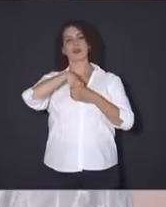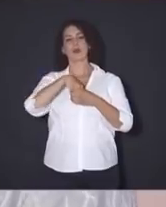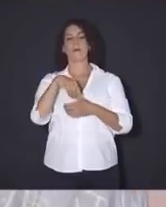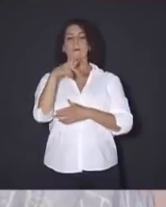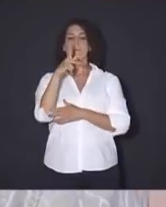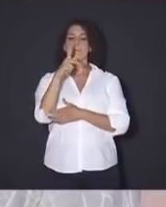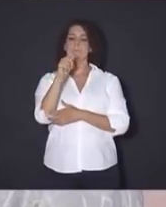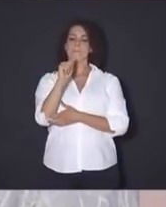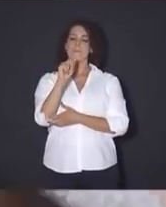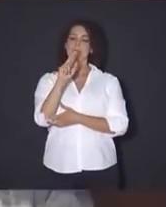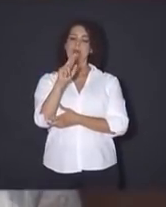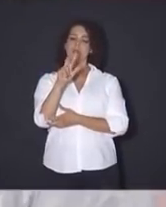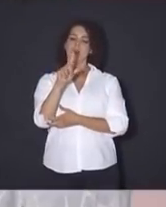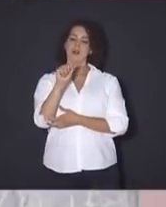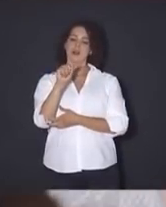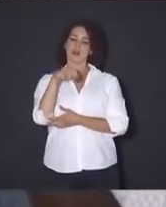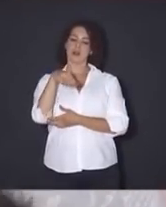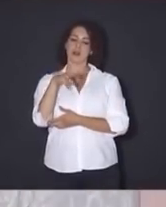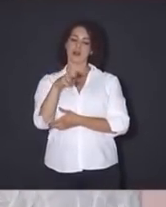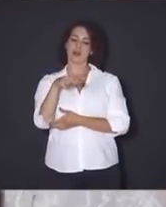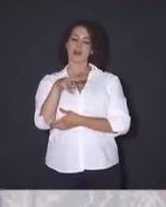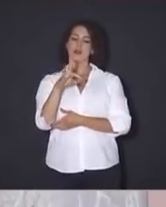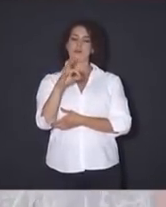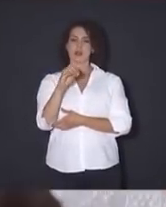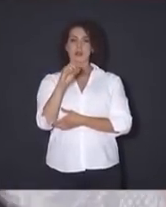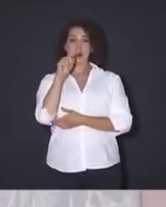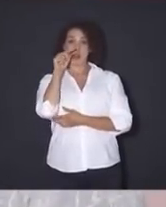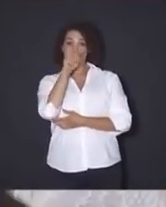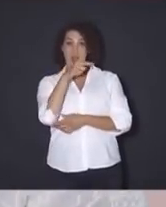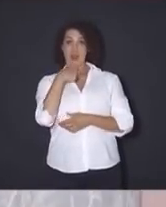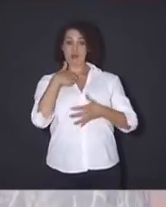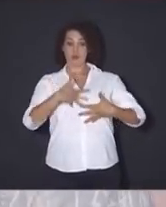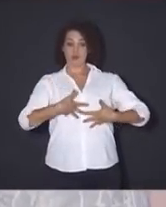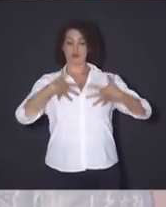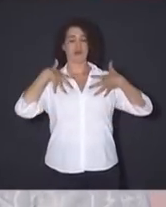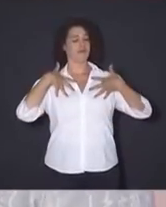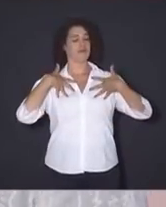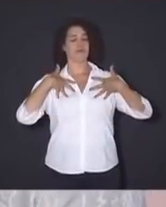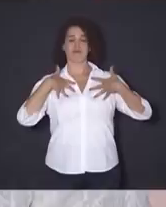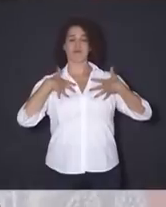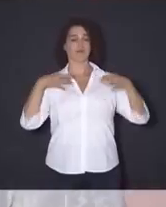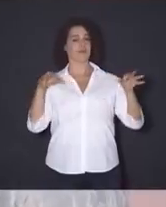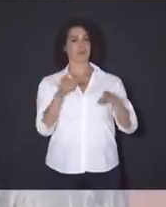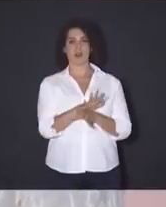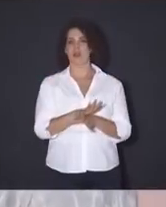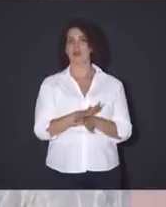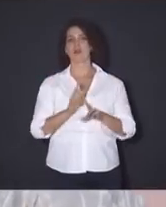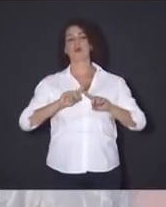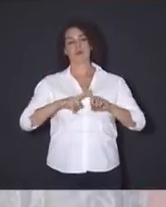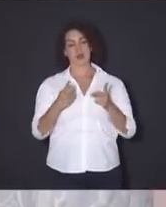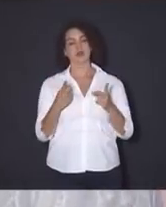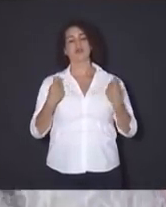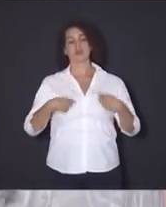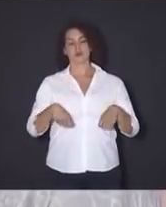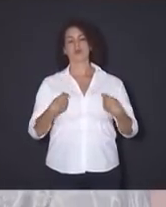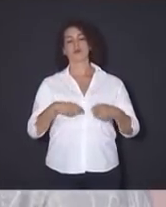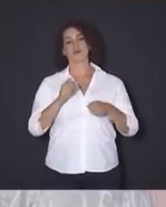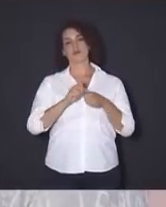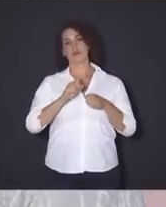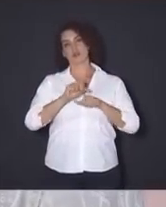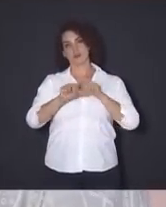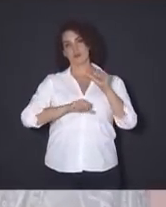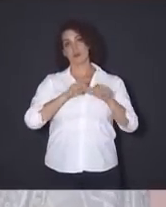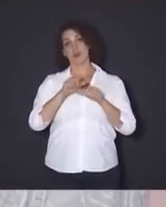que eu estou infeliz mas é um lugar que eu sinto que é possível fazer determinadas mudanças e considerando que o vereador precisa fazer três coisas